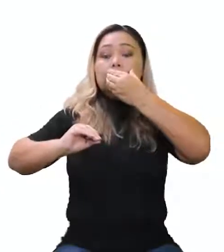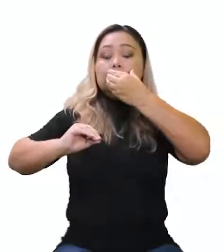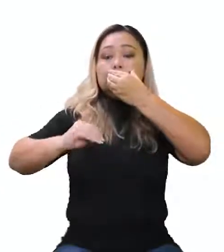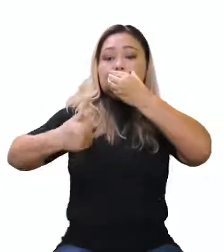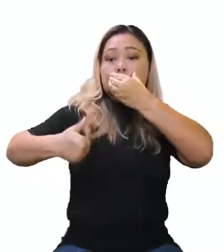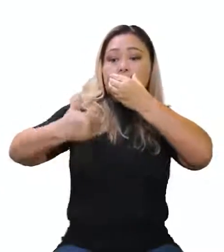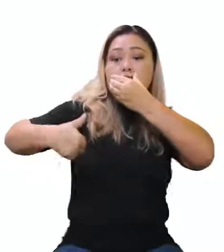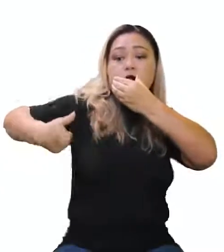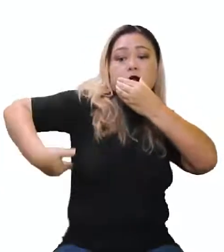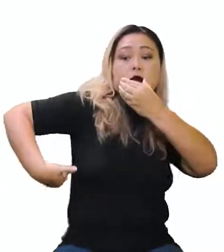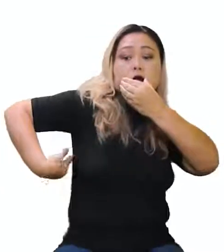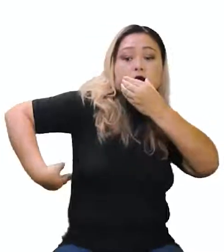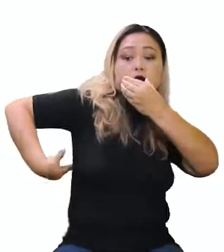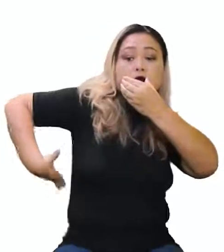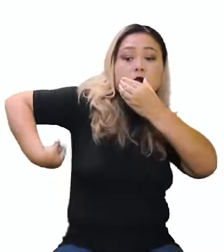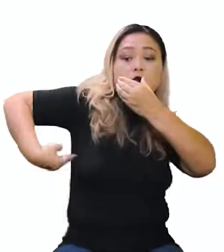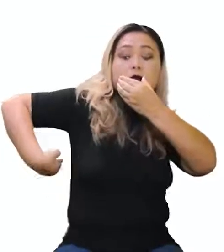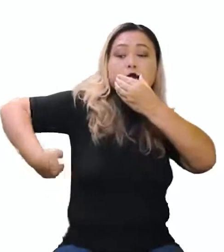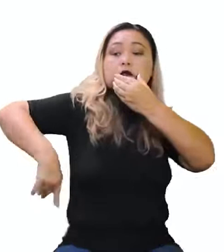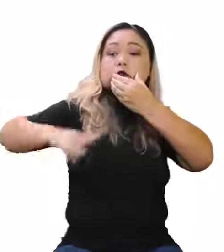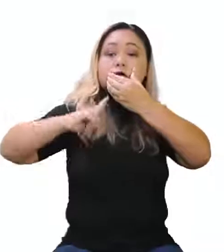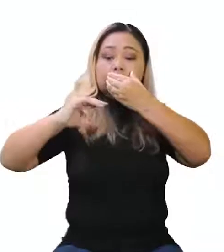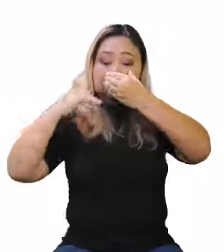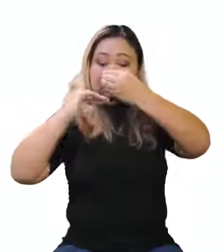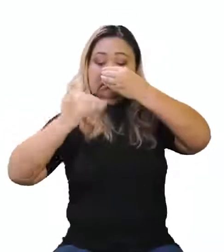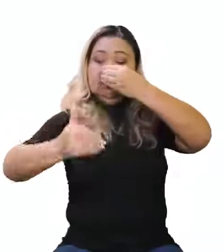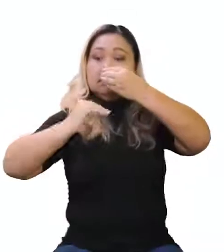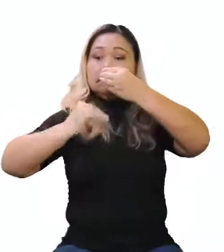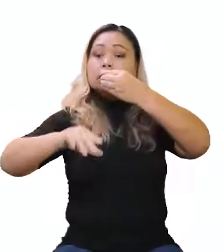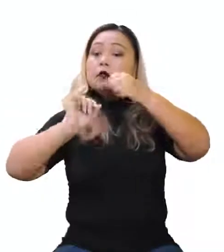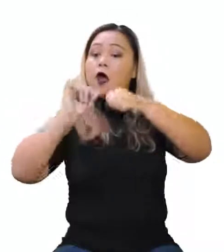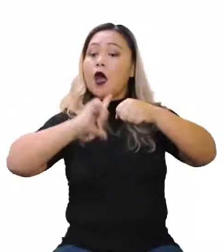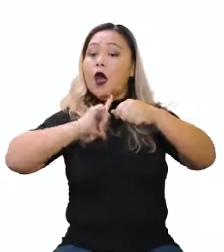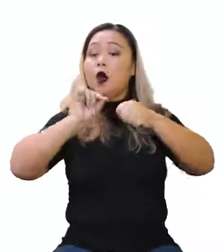sobre costas. Então, é uma região onde há grande